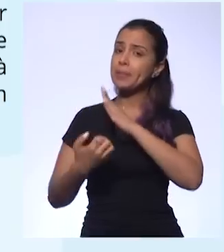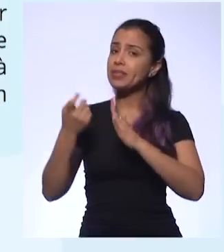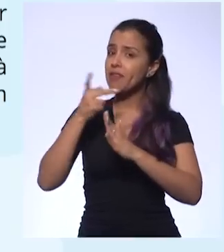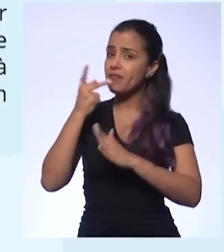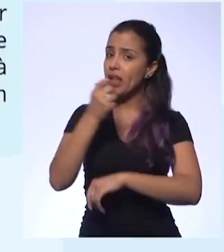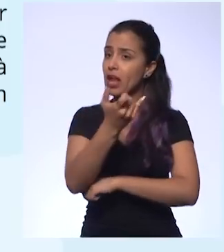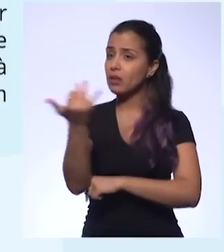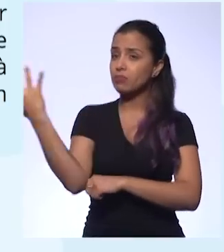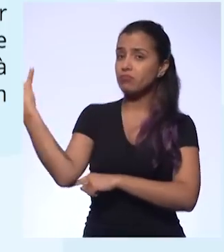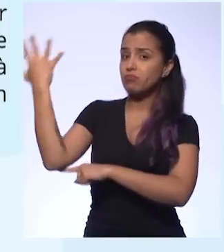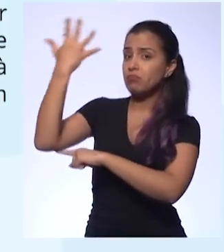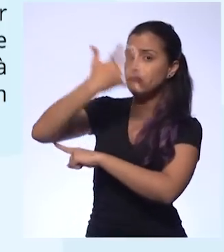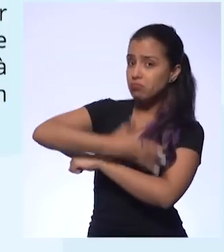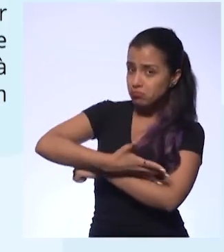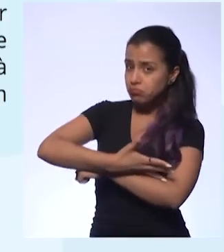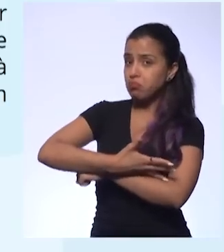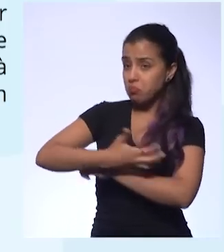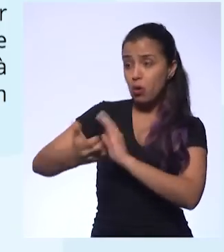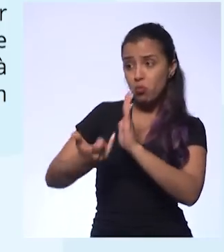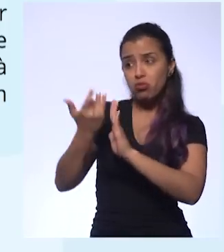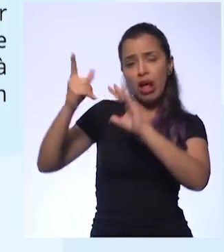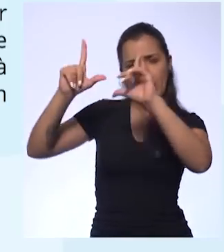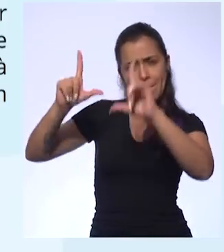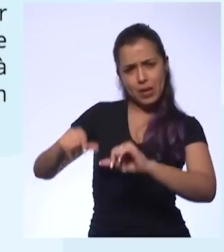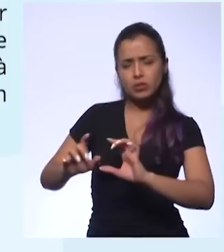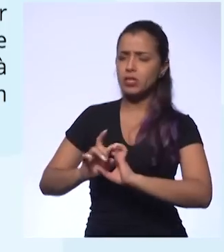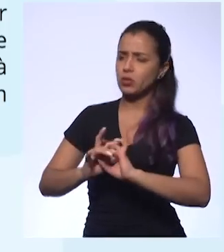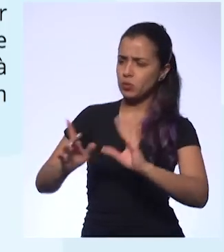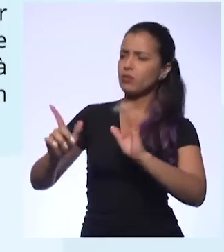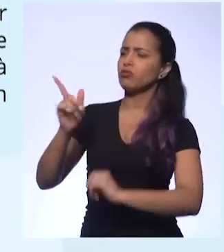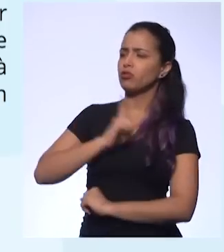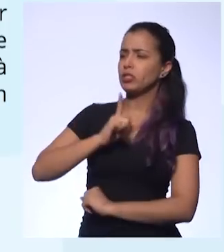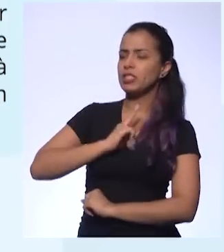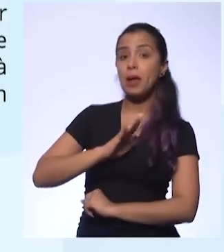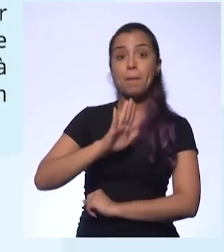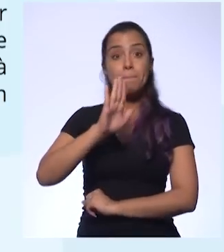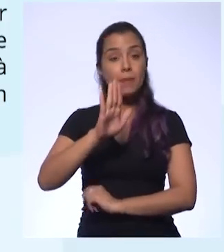que tinha autorização. No entanto, os indígenas acabaram deixando